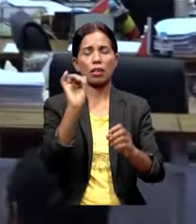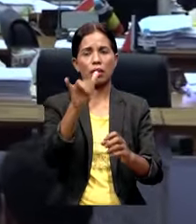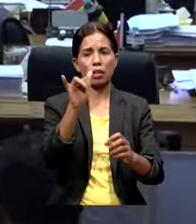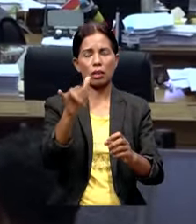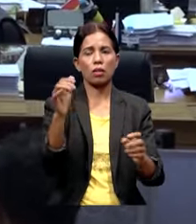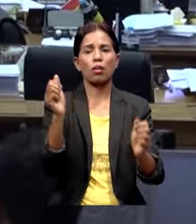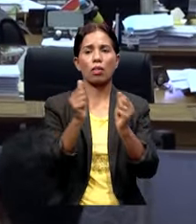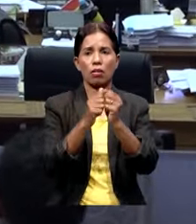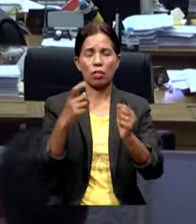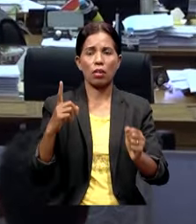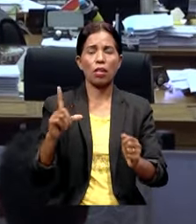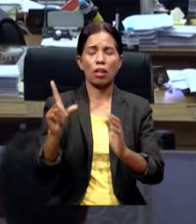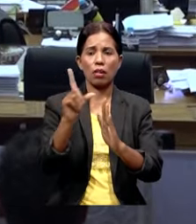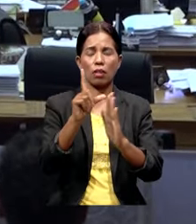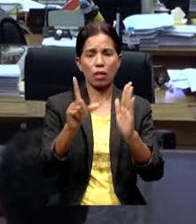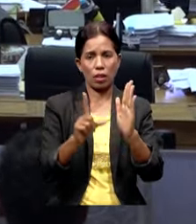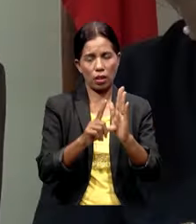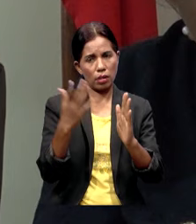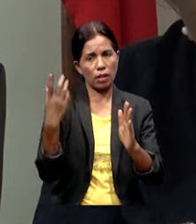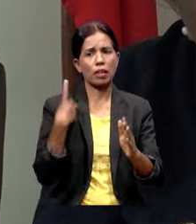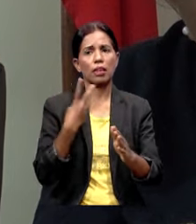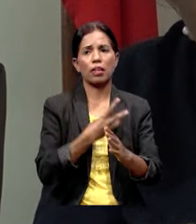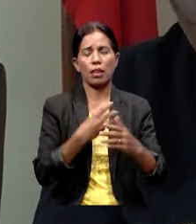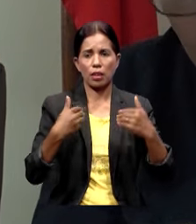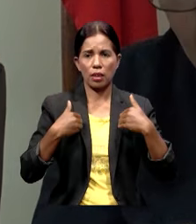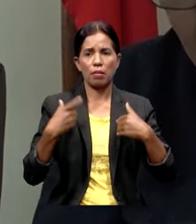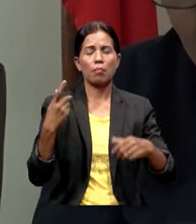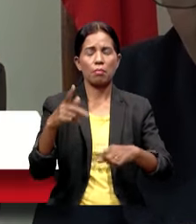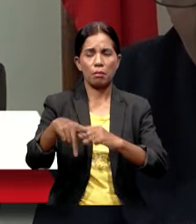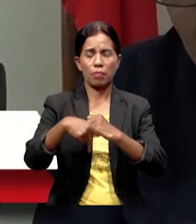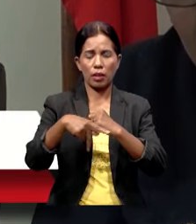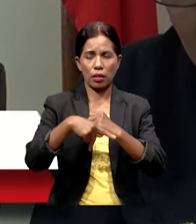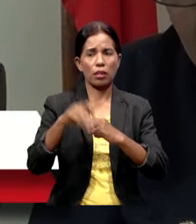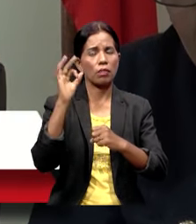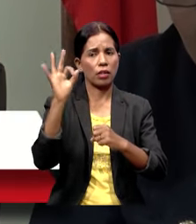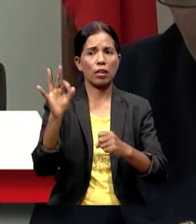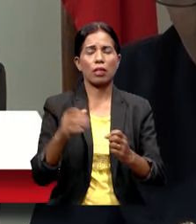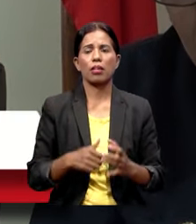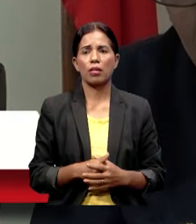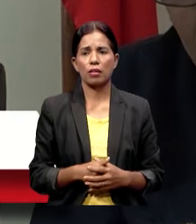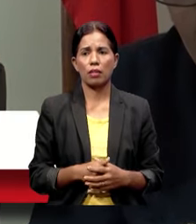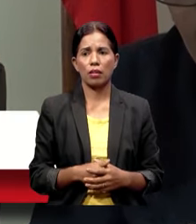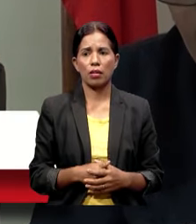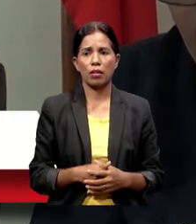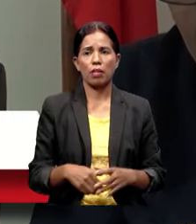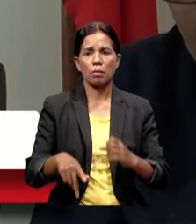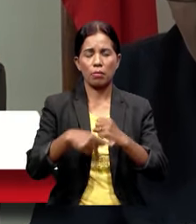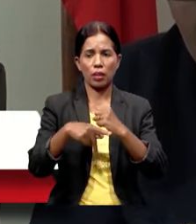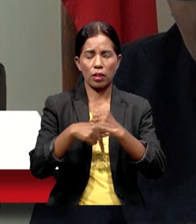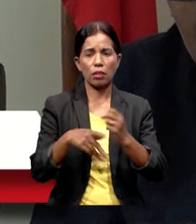refere e ita iha bancada fretili iha parlamento ida né bancada fretli bancada